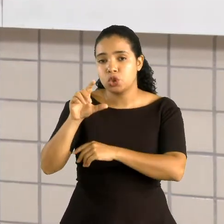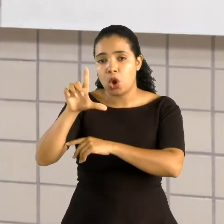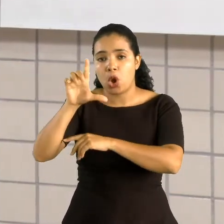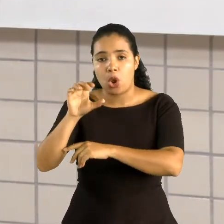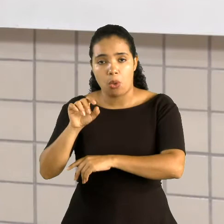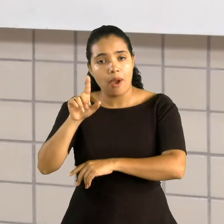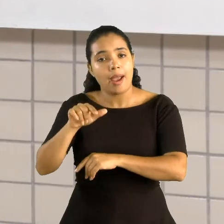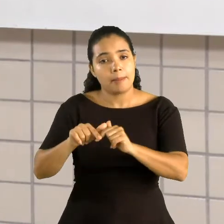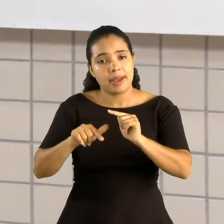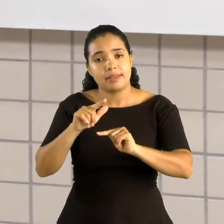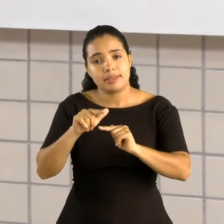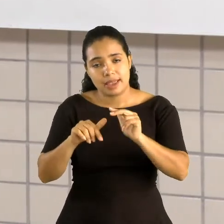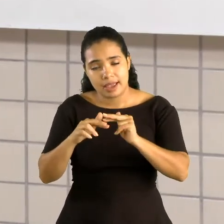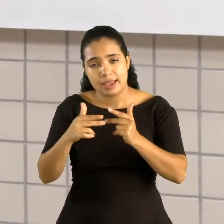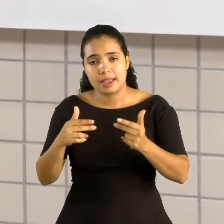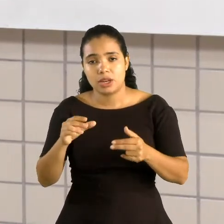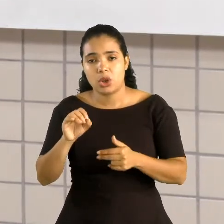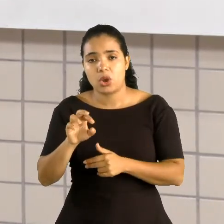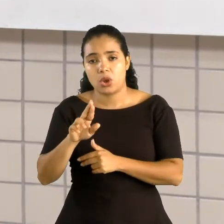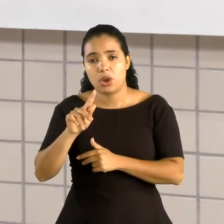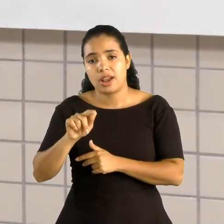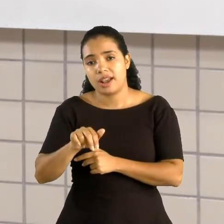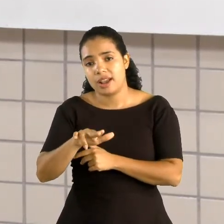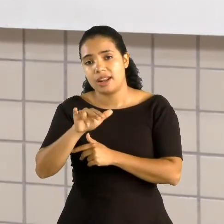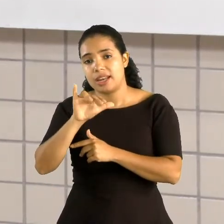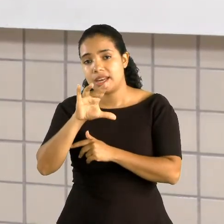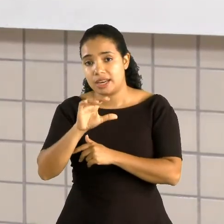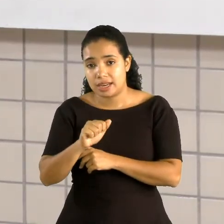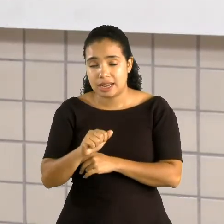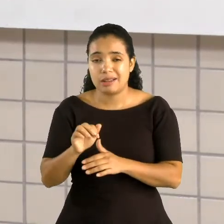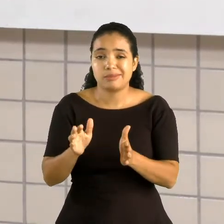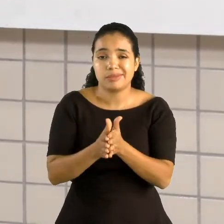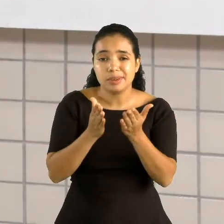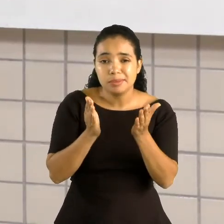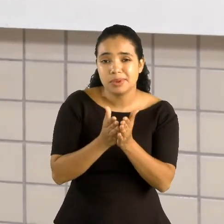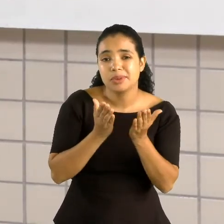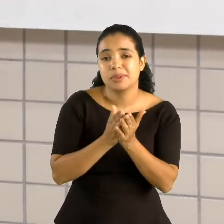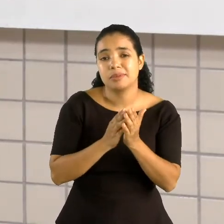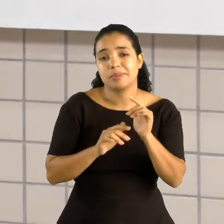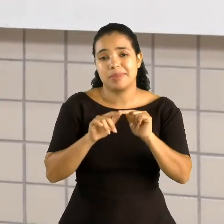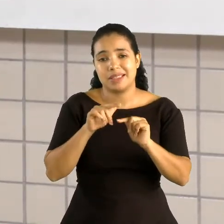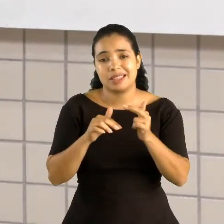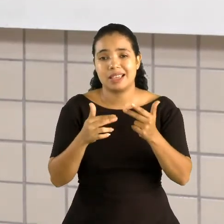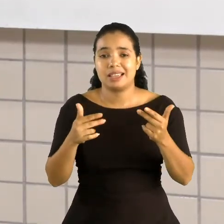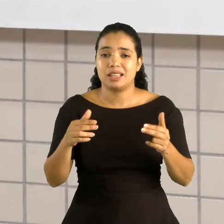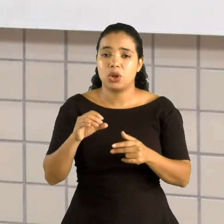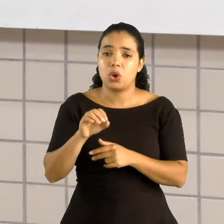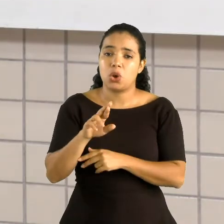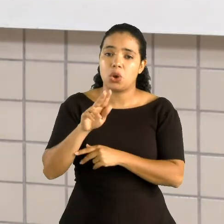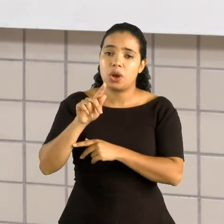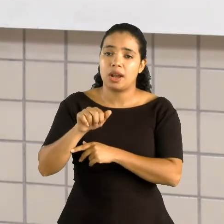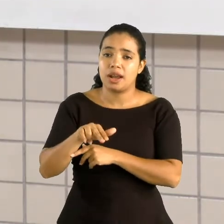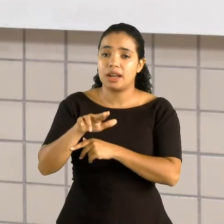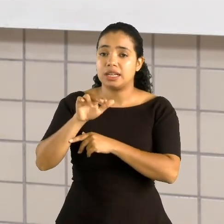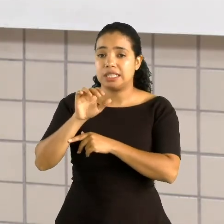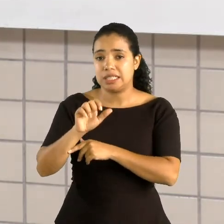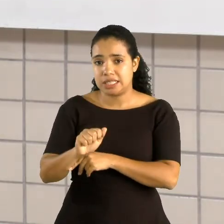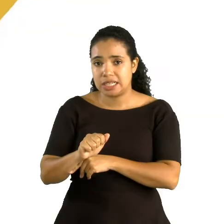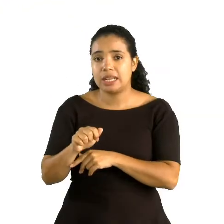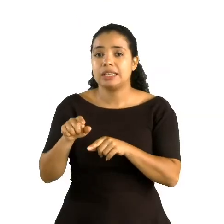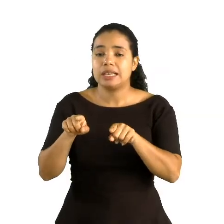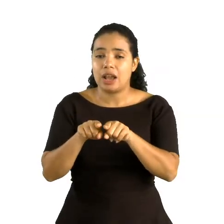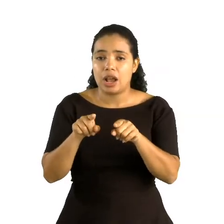orgânica. Se o solo está acontecendo um desmatamento, ele vai ficar pobre em matéria orgânica e ele vai ser degradado